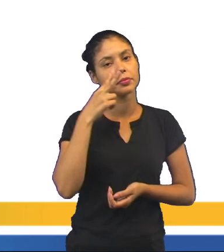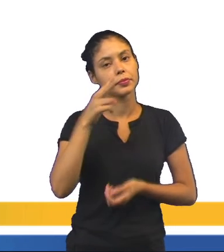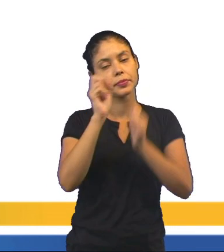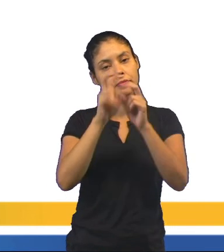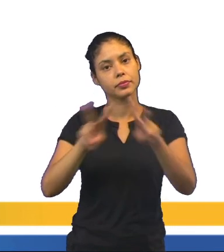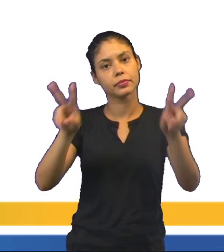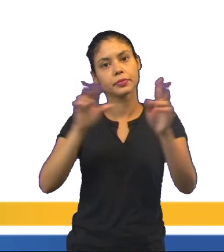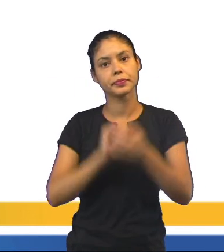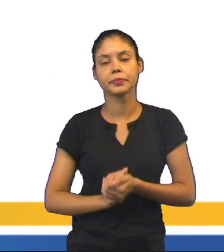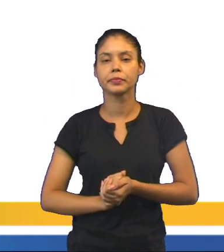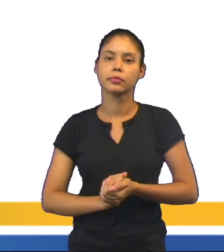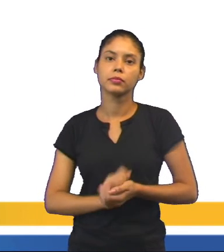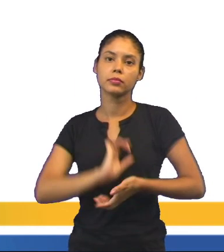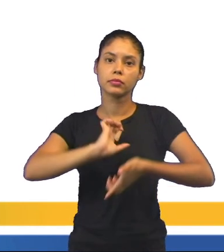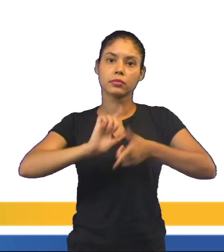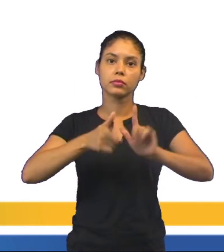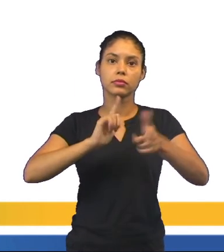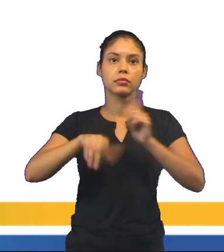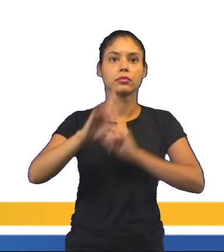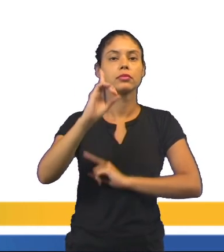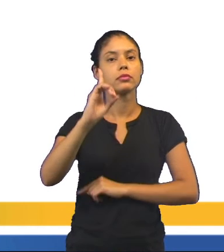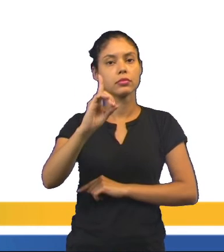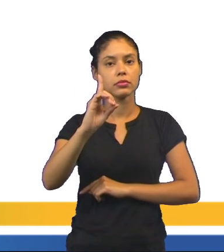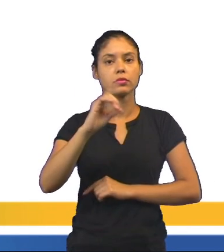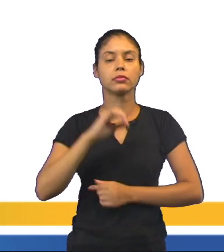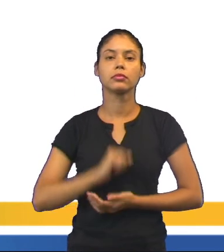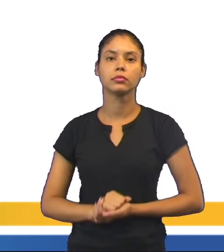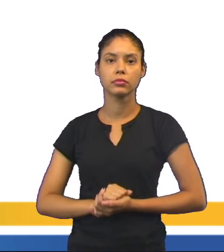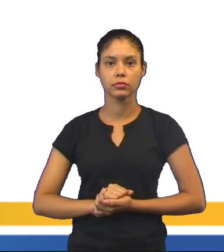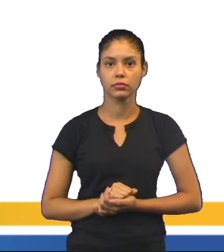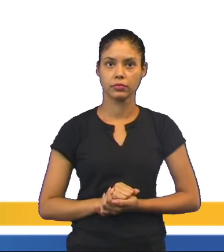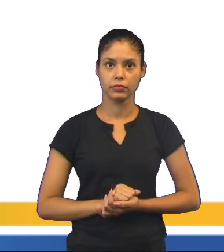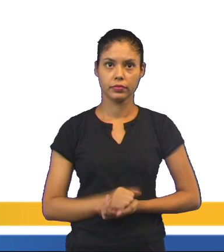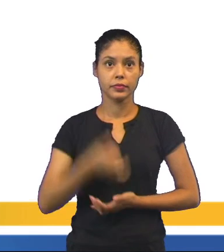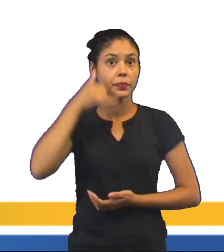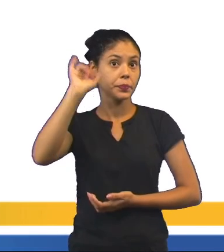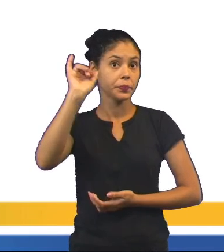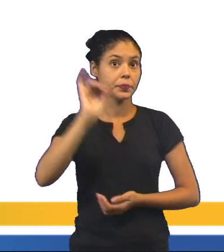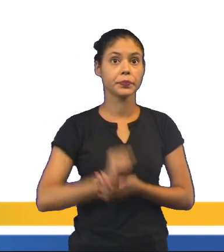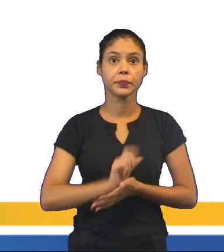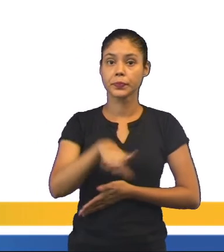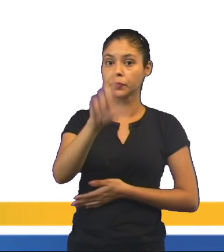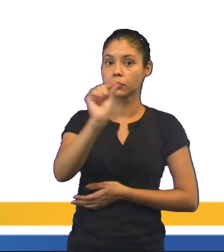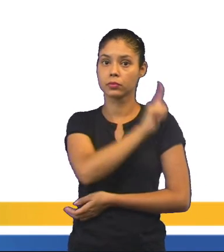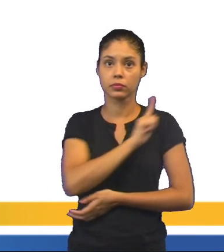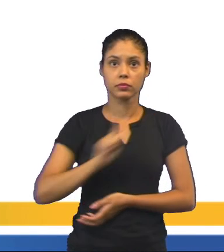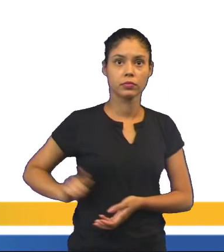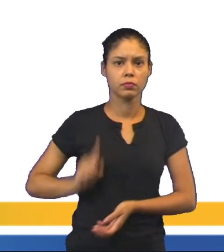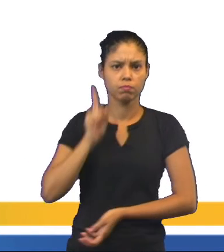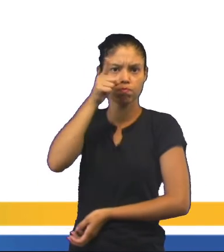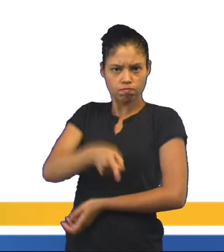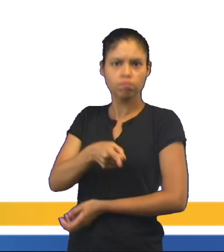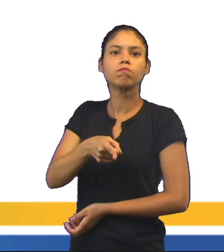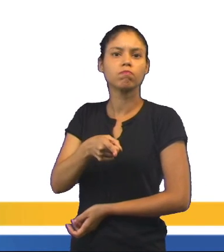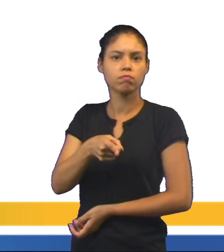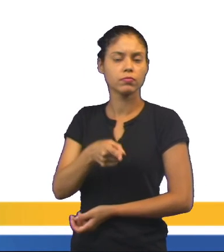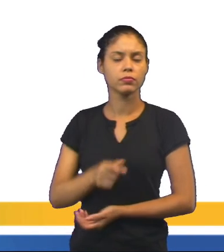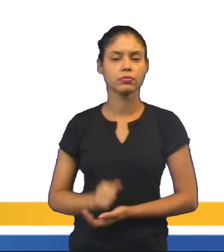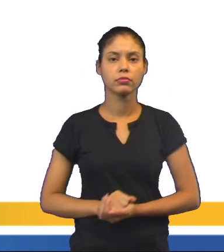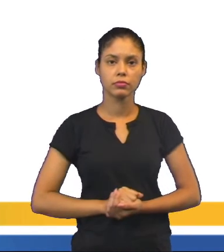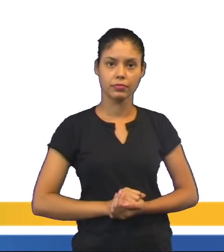irão visualizar, está expressa na alternativa D, evitar a escolha de